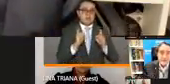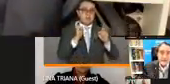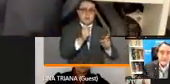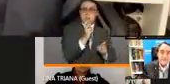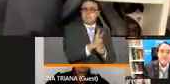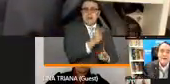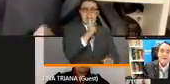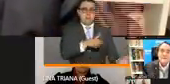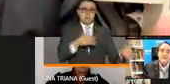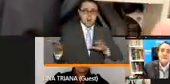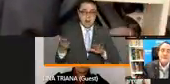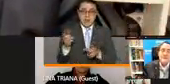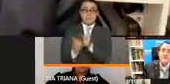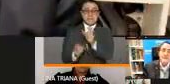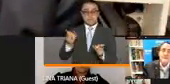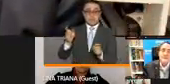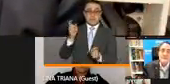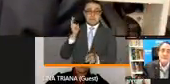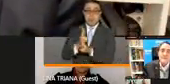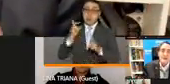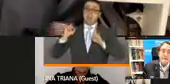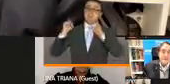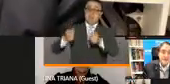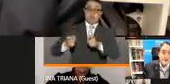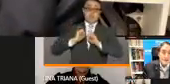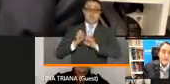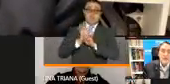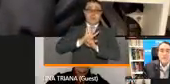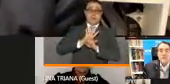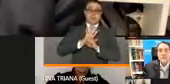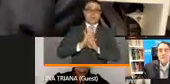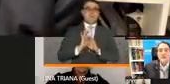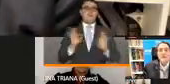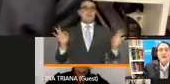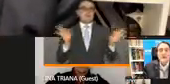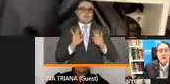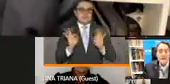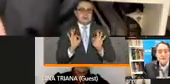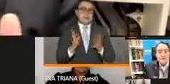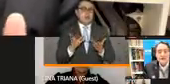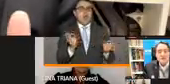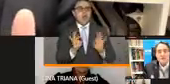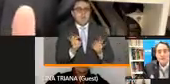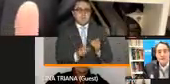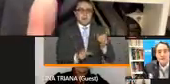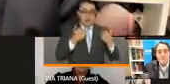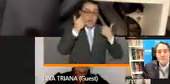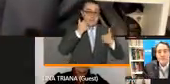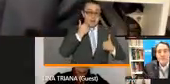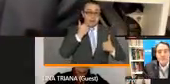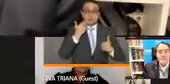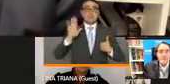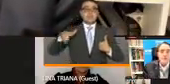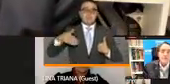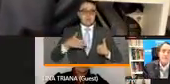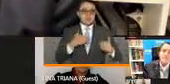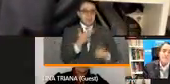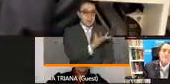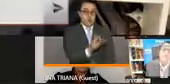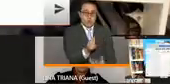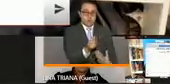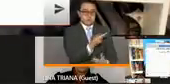mais vulneráveis para ter uma enfermidade mais grave por la Covid-19, hasta chegar a toda a